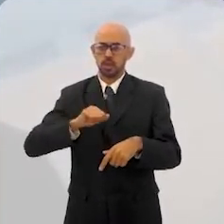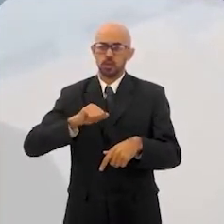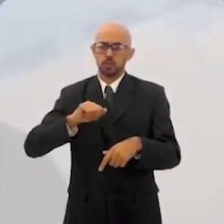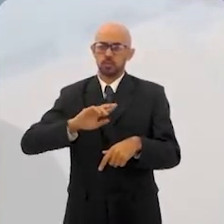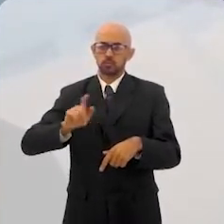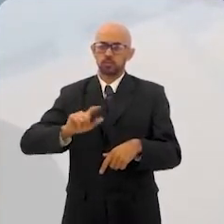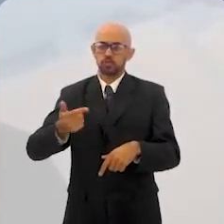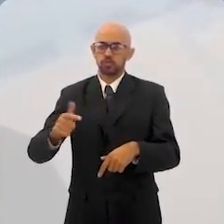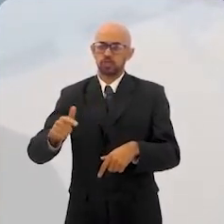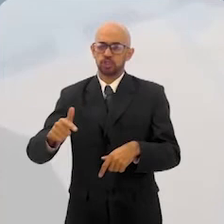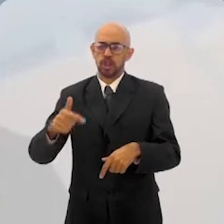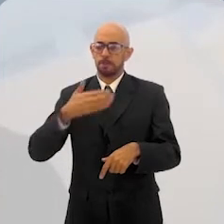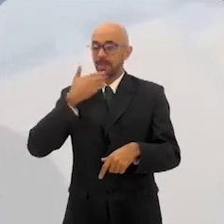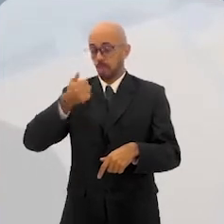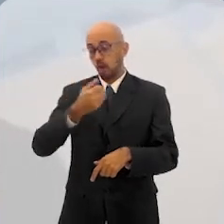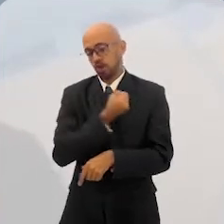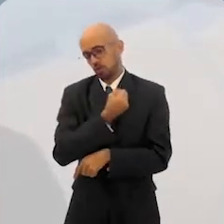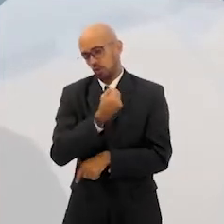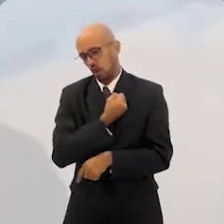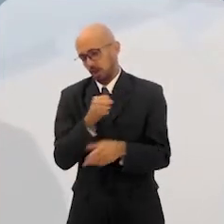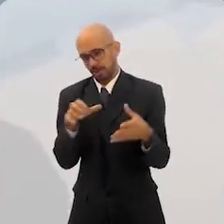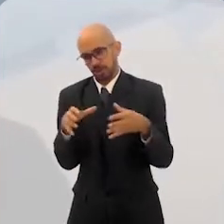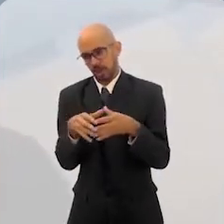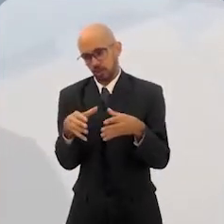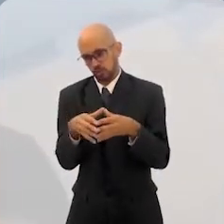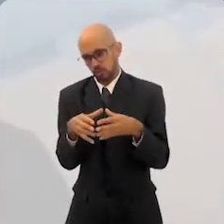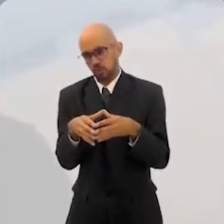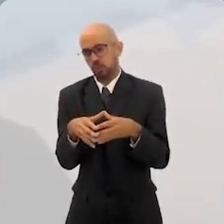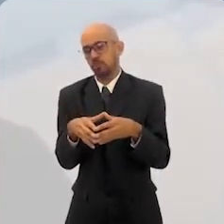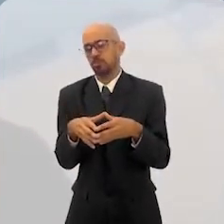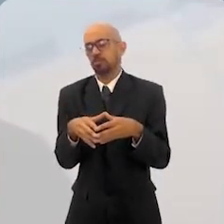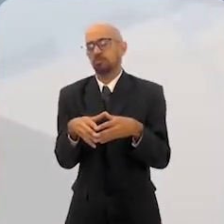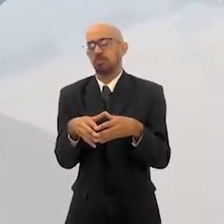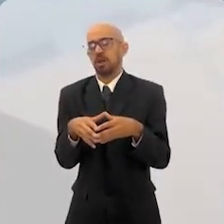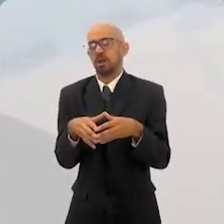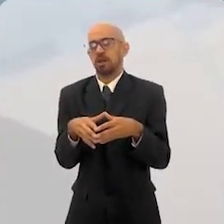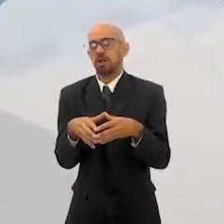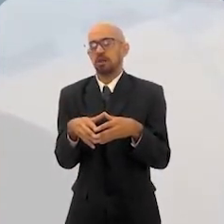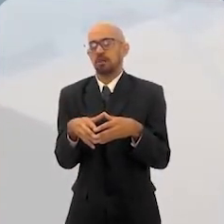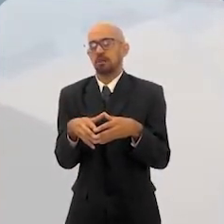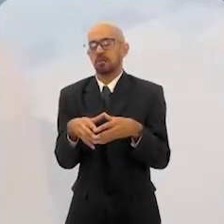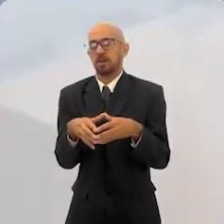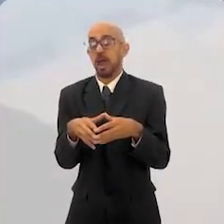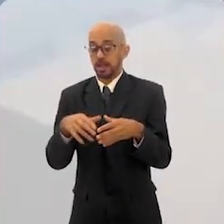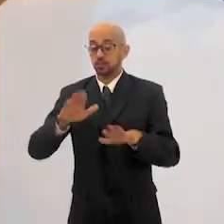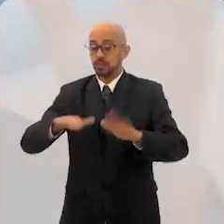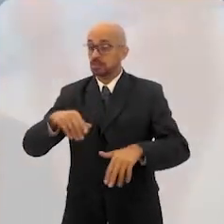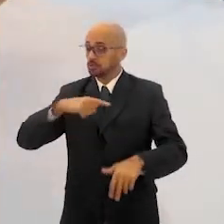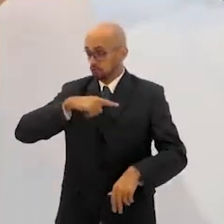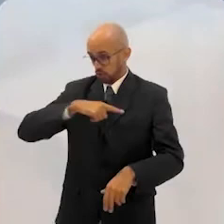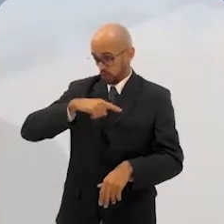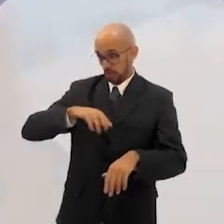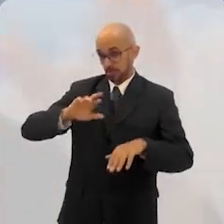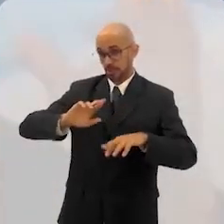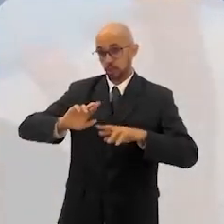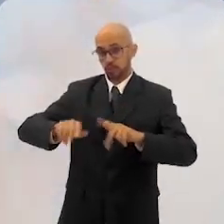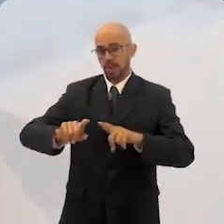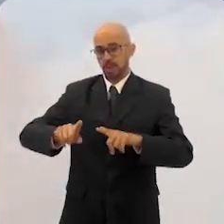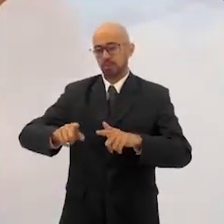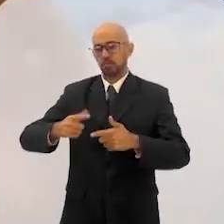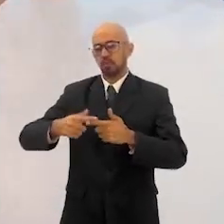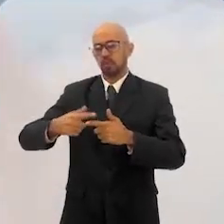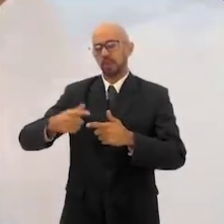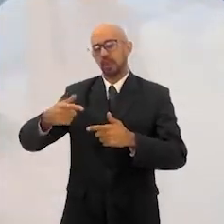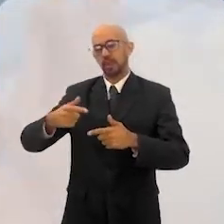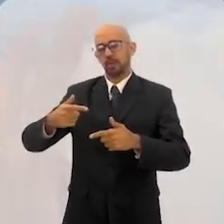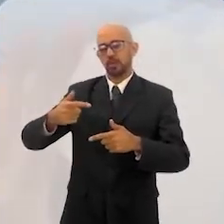das notas mais altas da minha turma, da minha escola, né? Mas não era porque eu era um cara inteligente que não estudava e estava